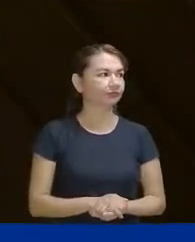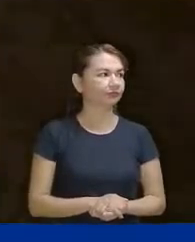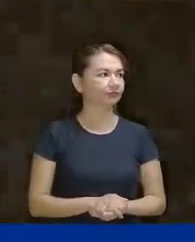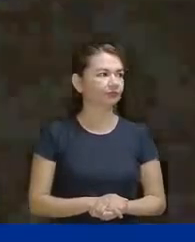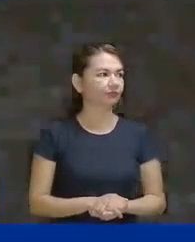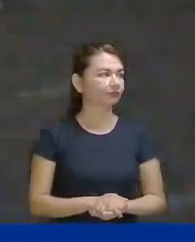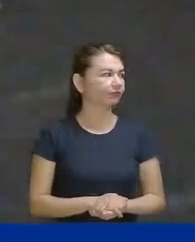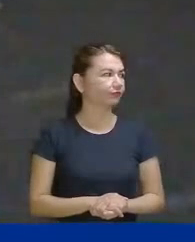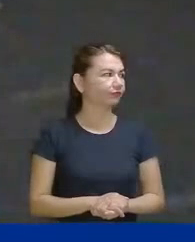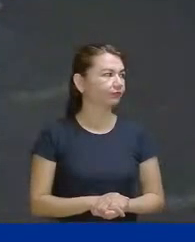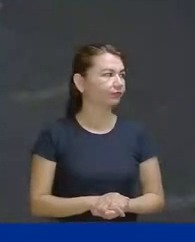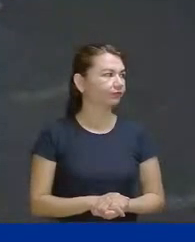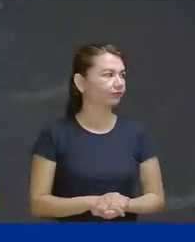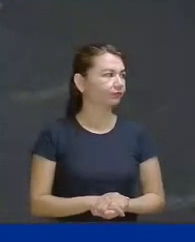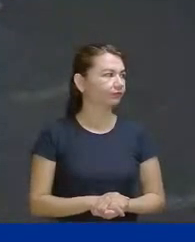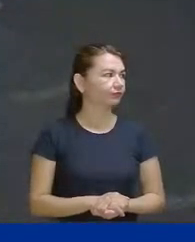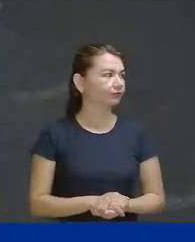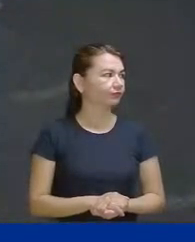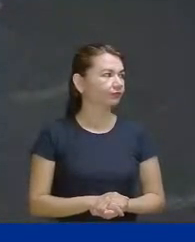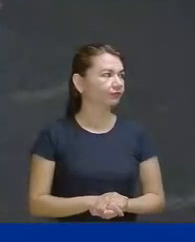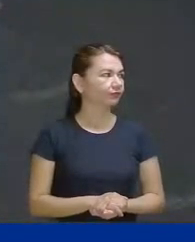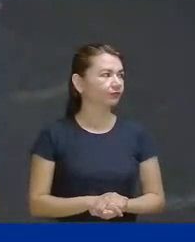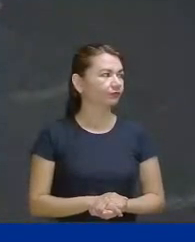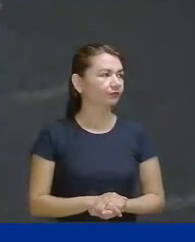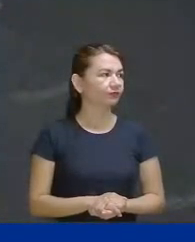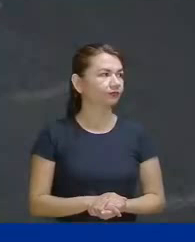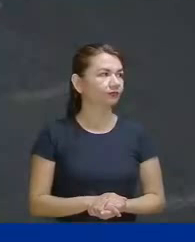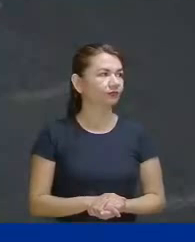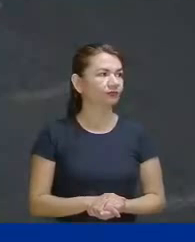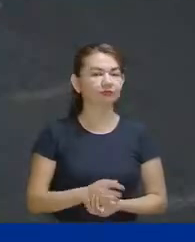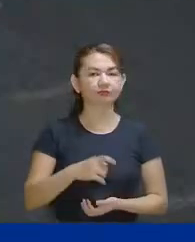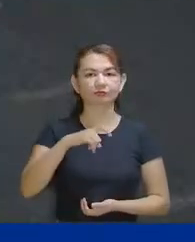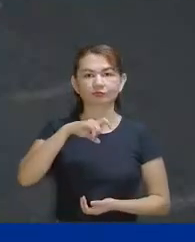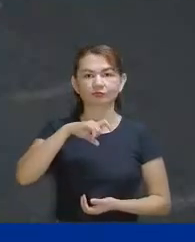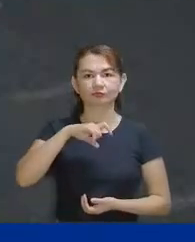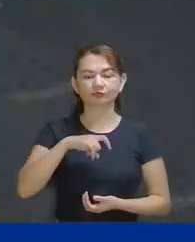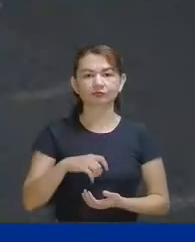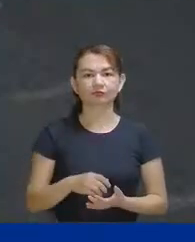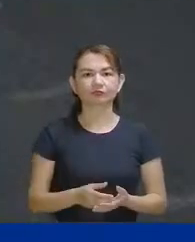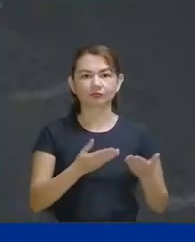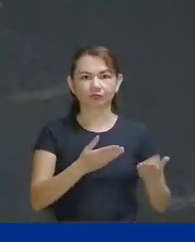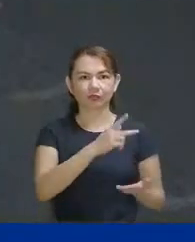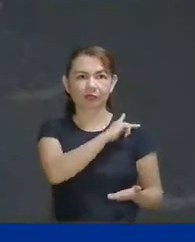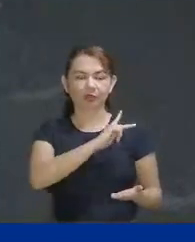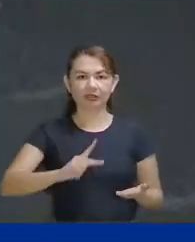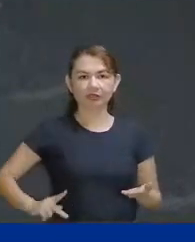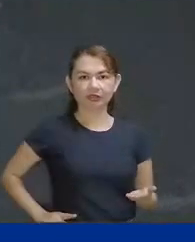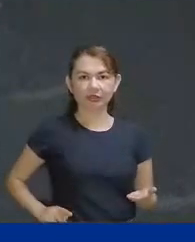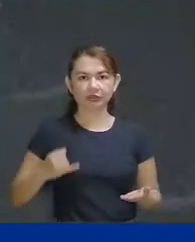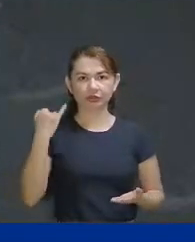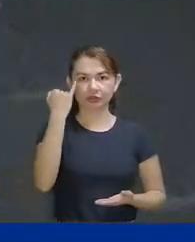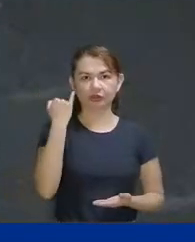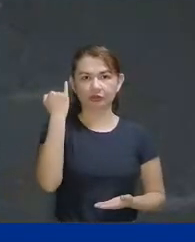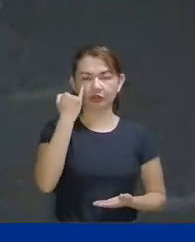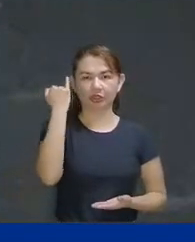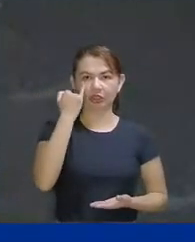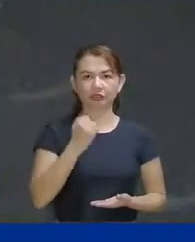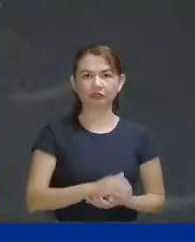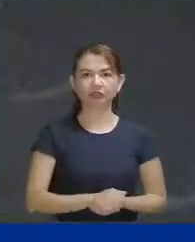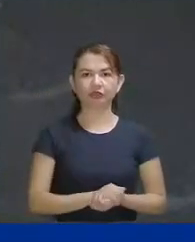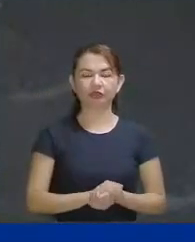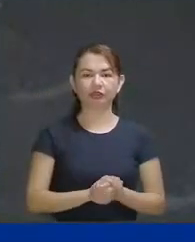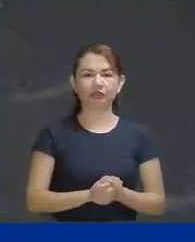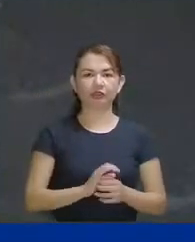para receber das mãos do excelentíssimo juiz João Guilherme Lages Mendes, presidente deste